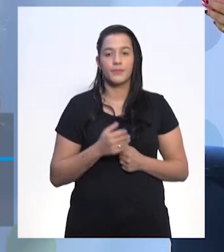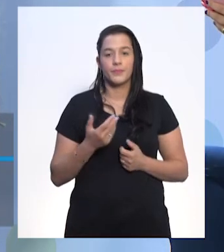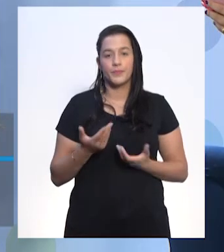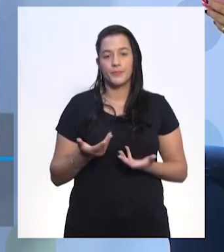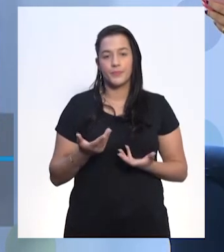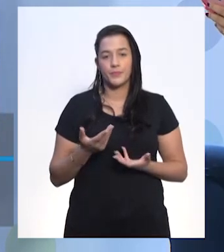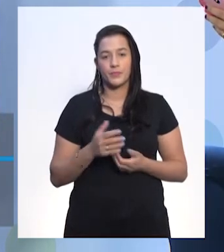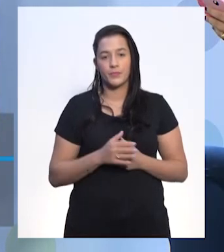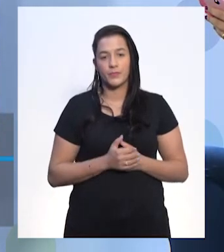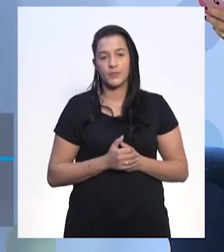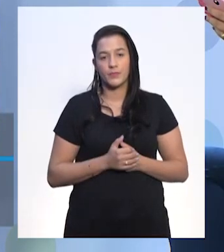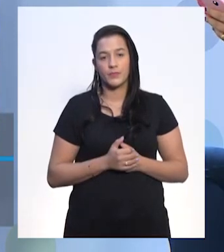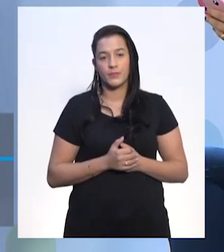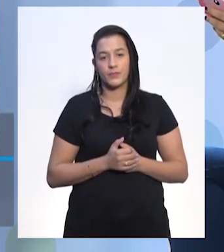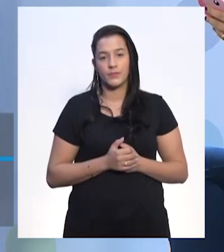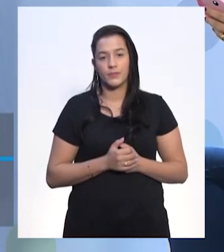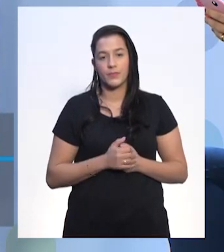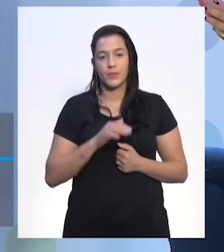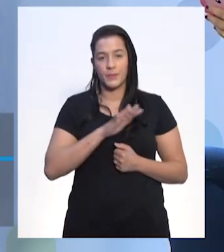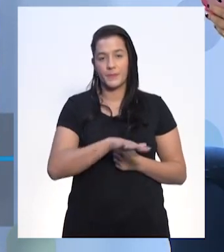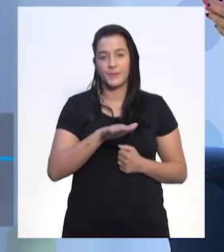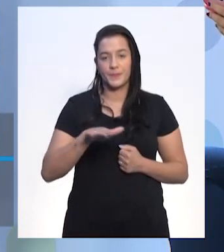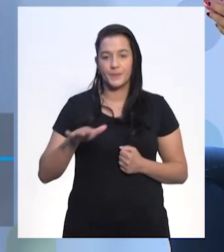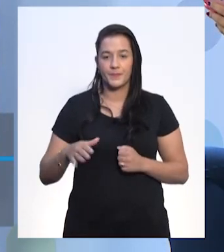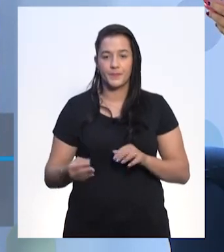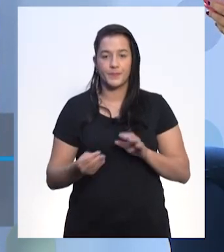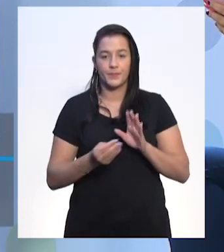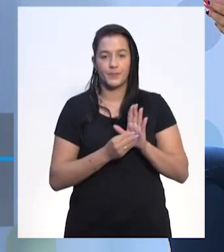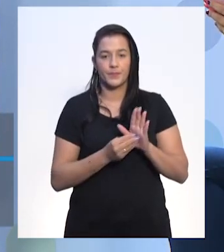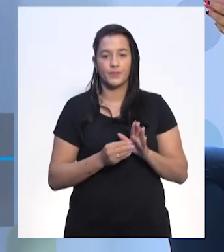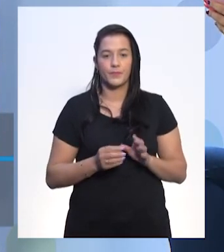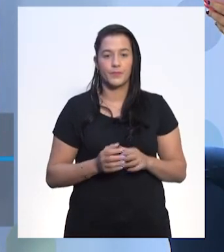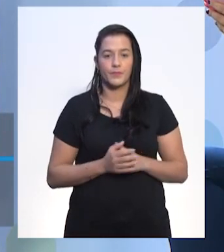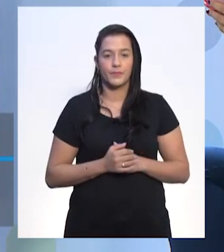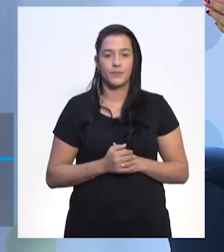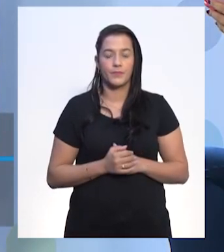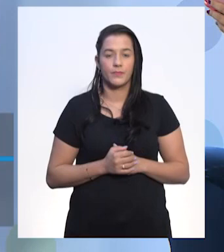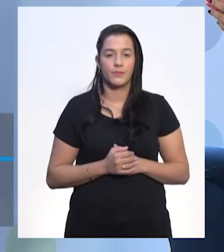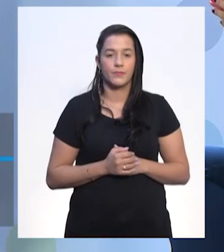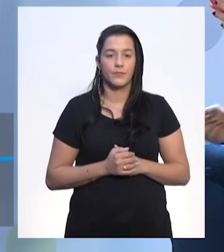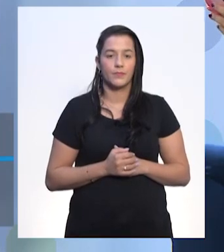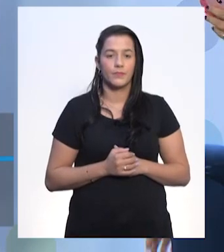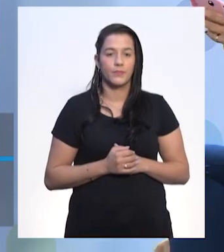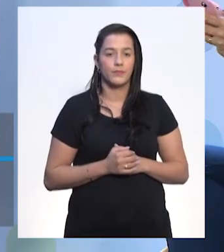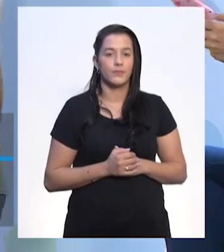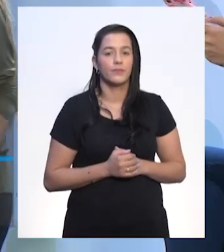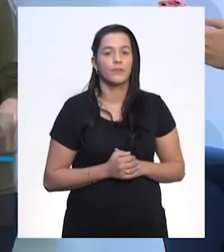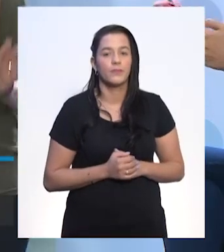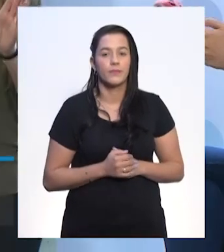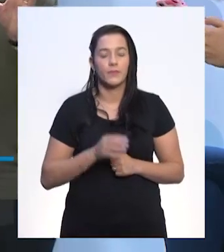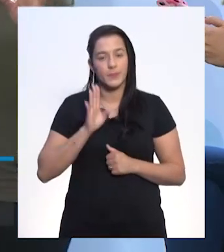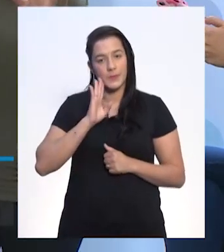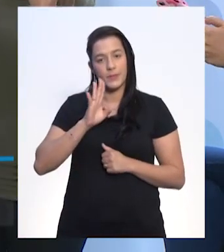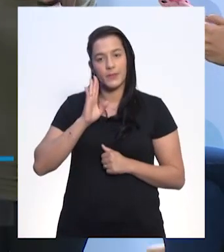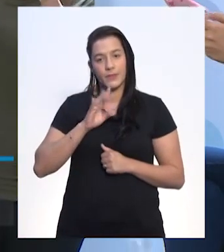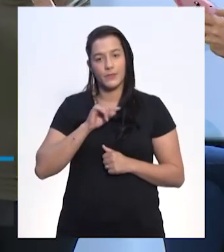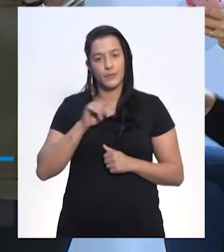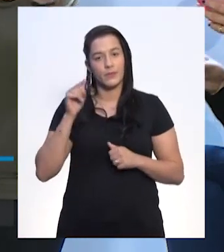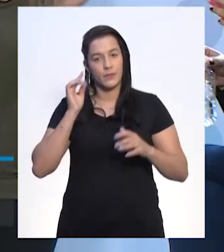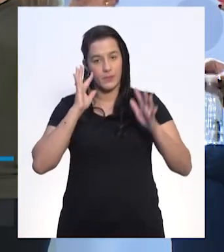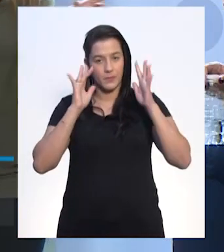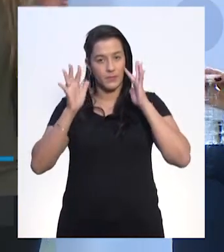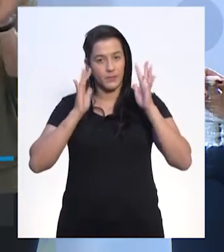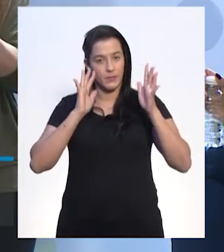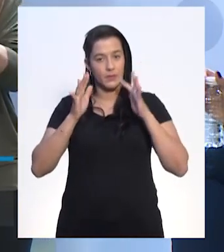que vai... Bom, ciclistas e crianças, ok? É porque não coube, gente. Mas é legal vocês pensarem também que as